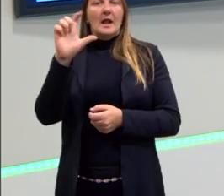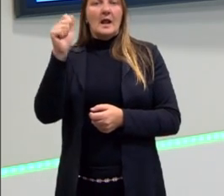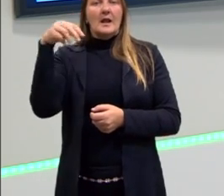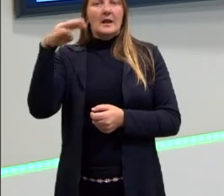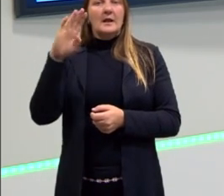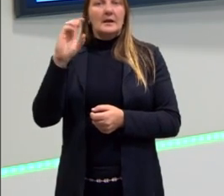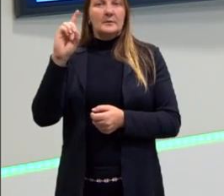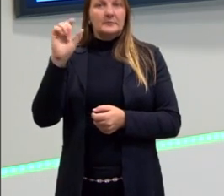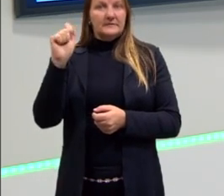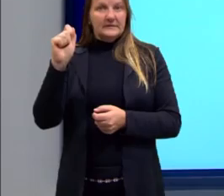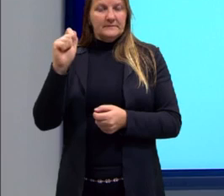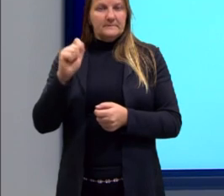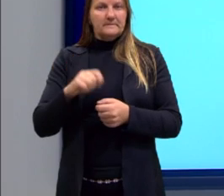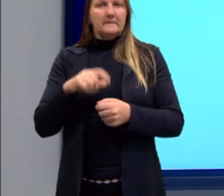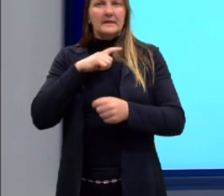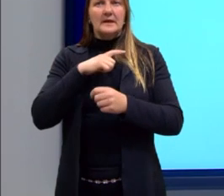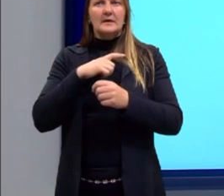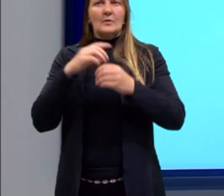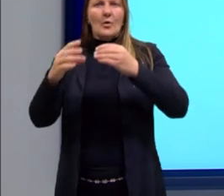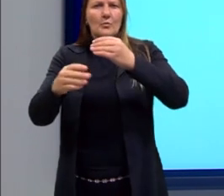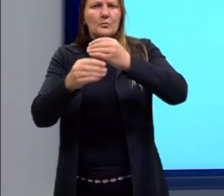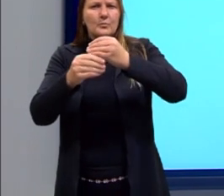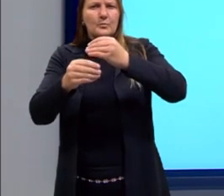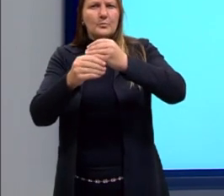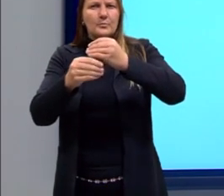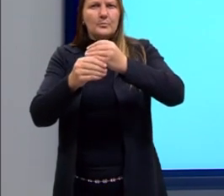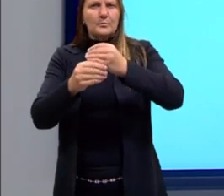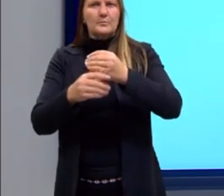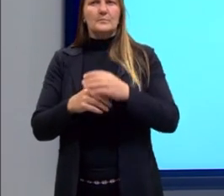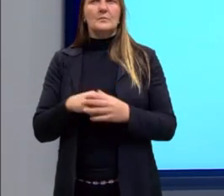eles são ângulos suplementares suplementar